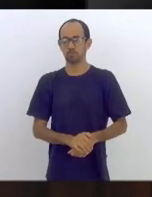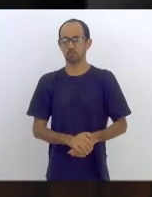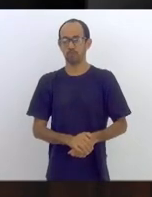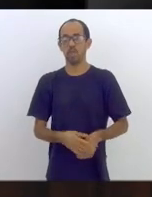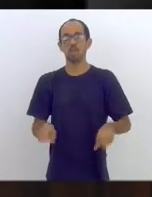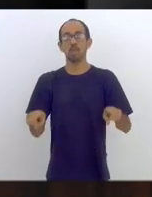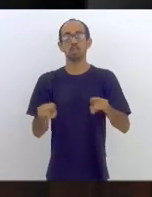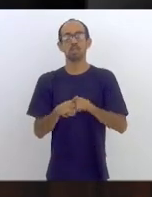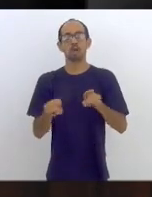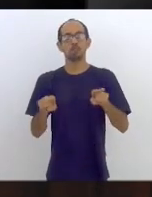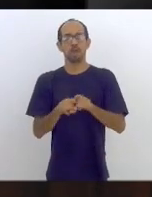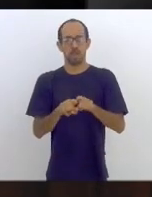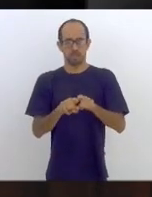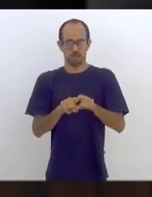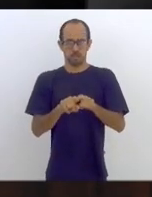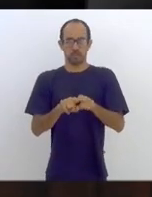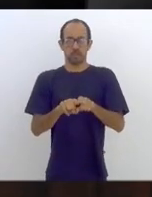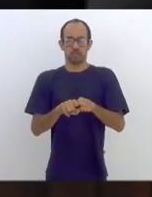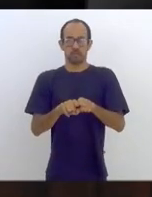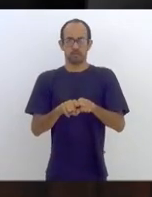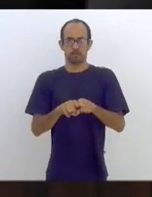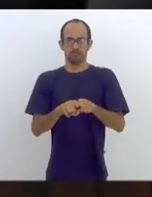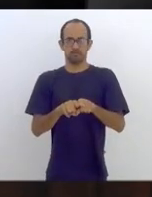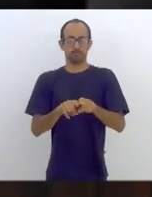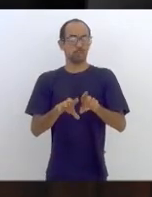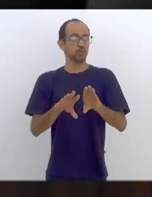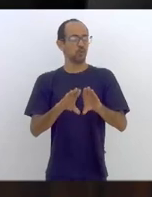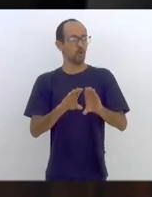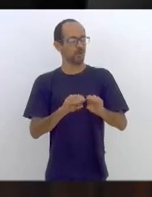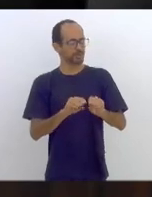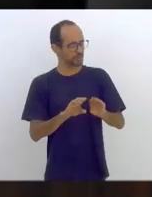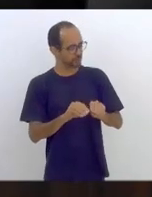Nós também, nossa, que noite, hein, gente?